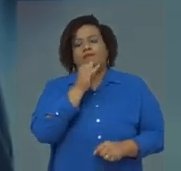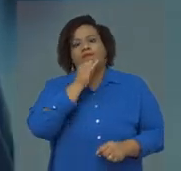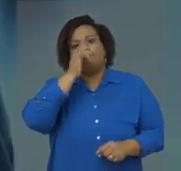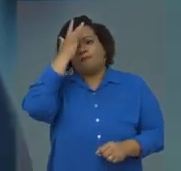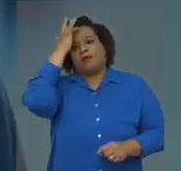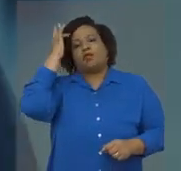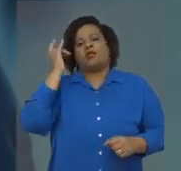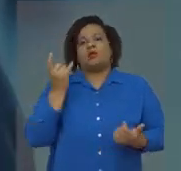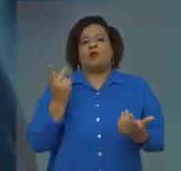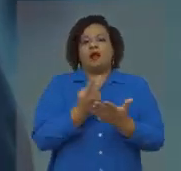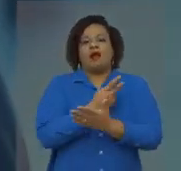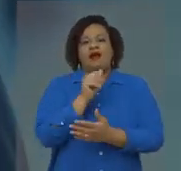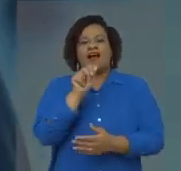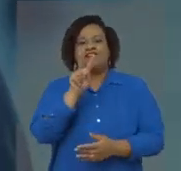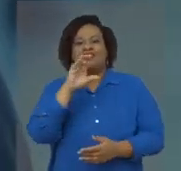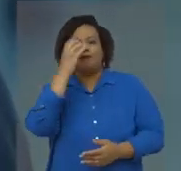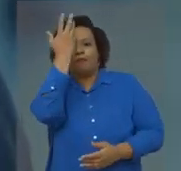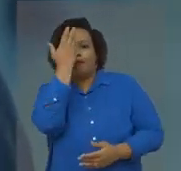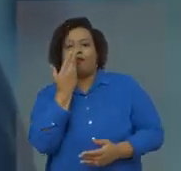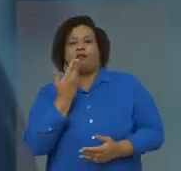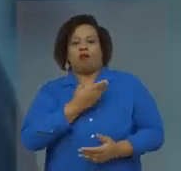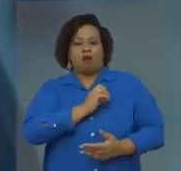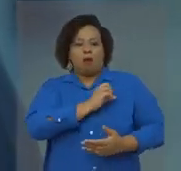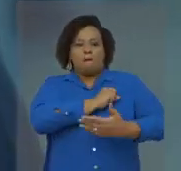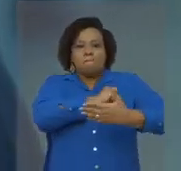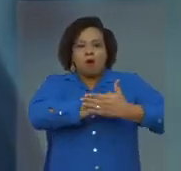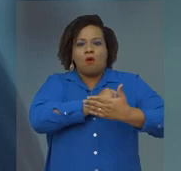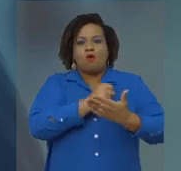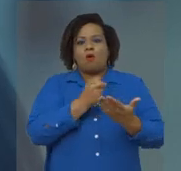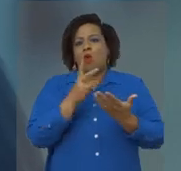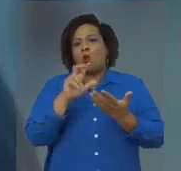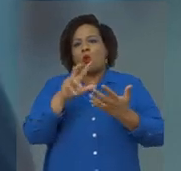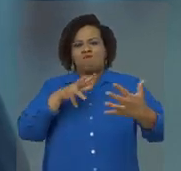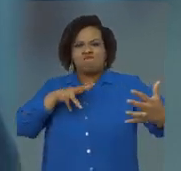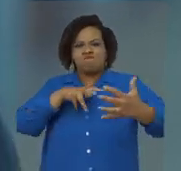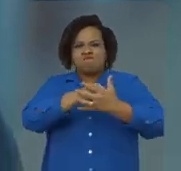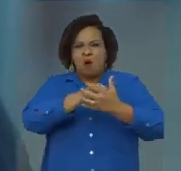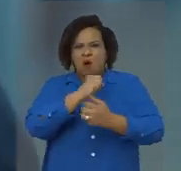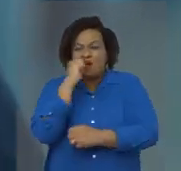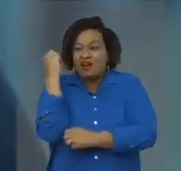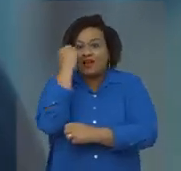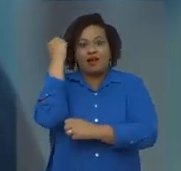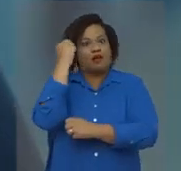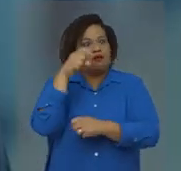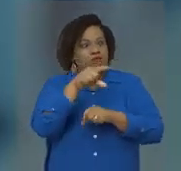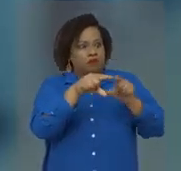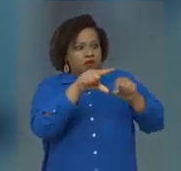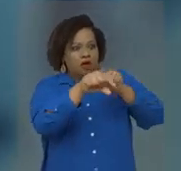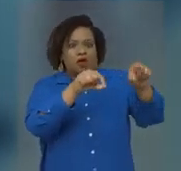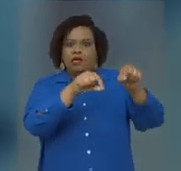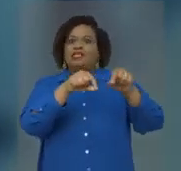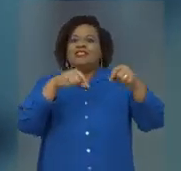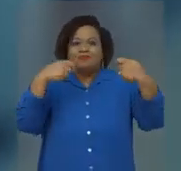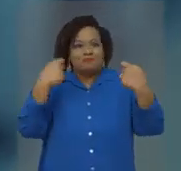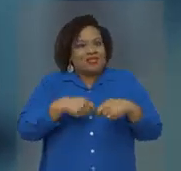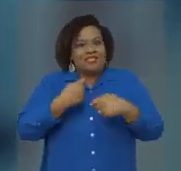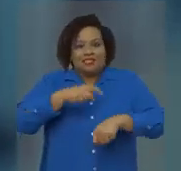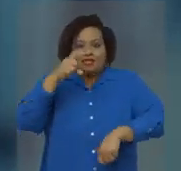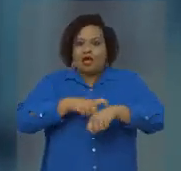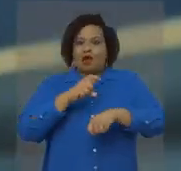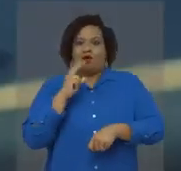sequer. A pessoa que sofre um AVC, um infarto, um acidente muito grave e que precisa